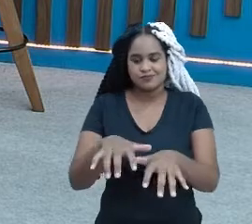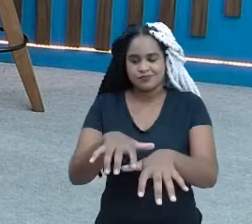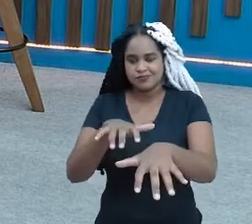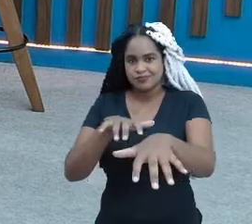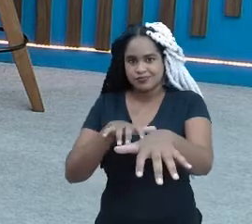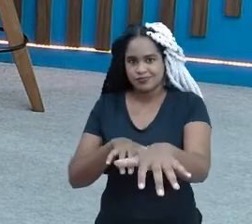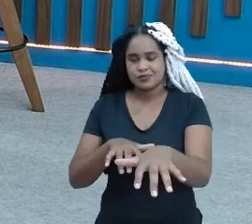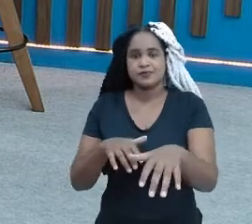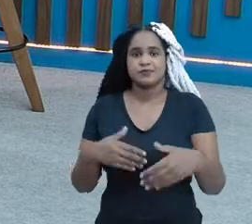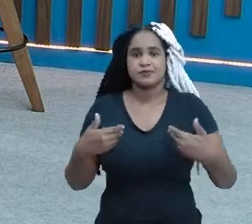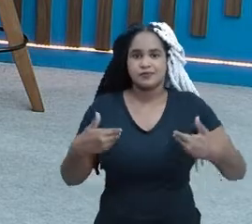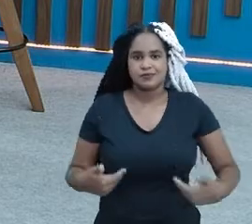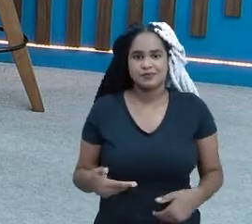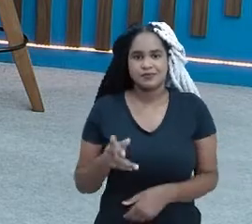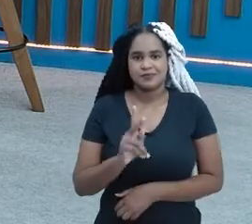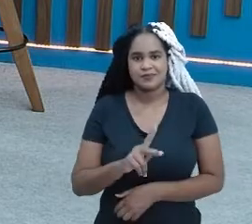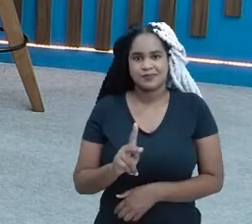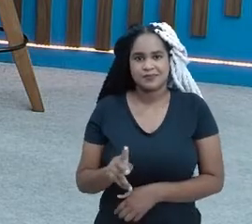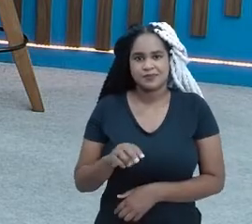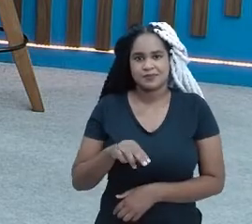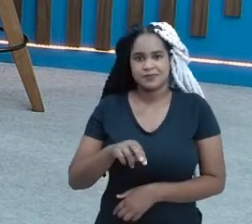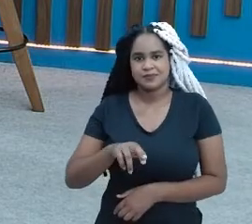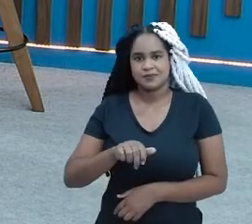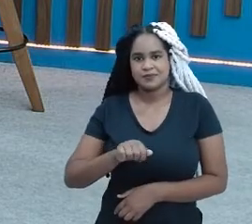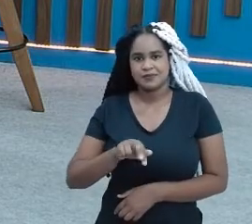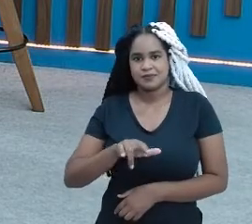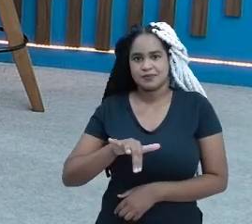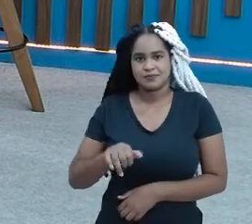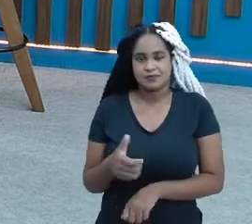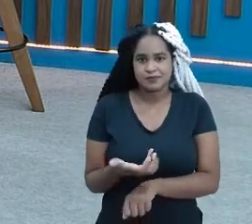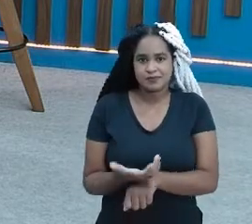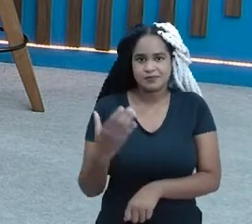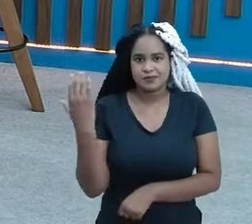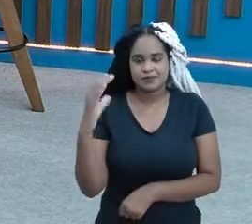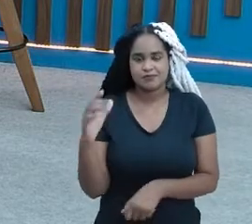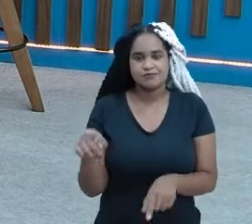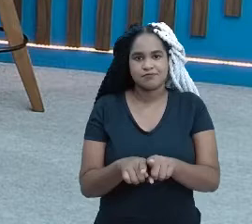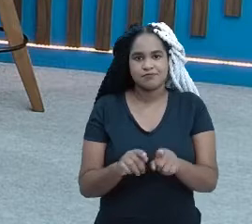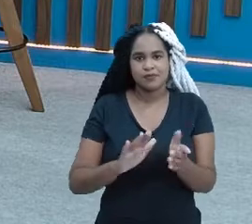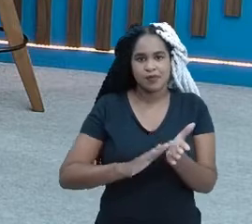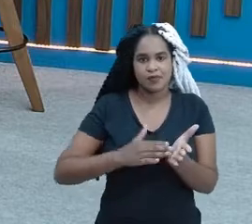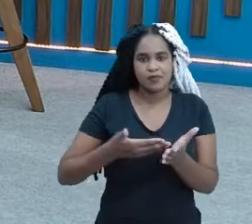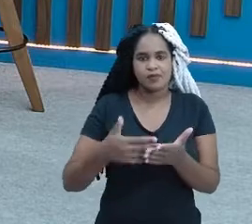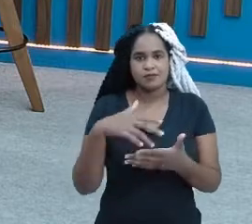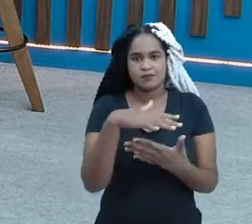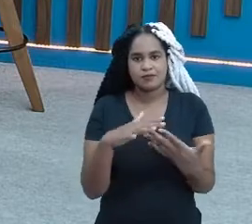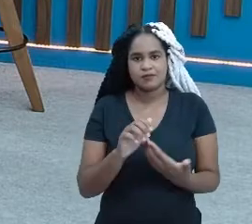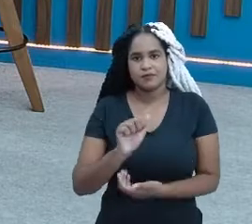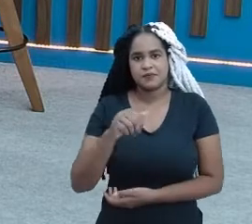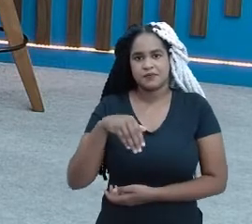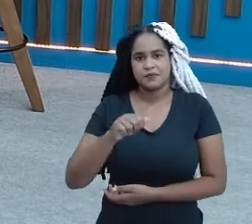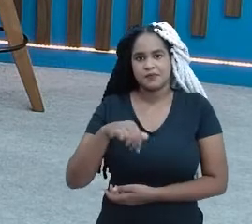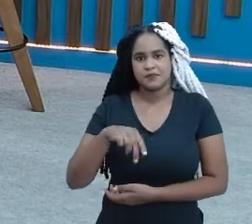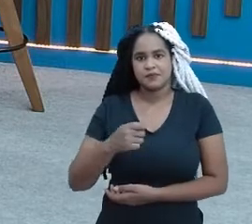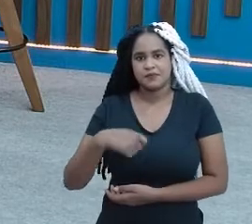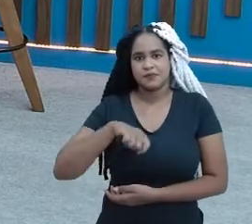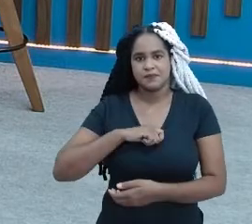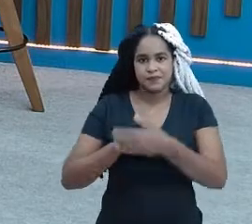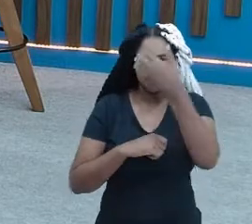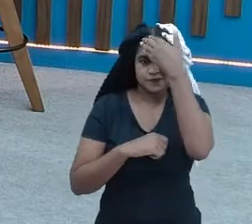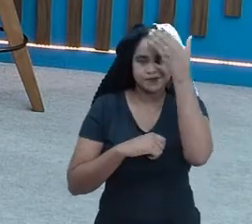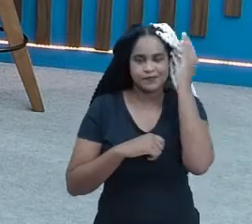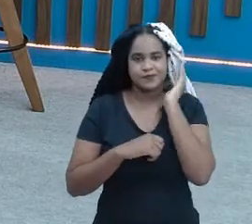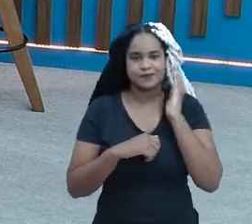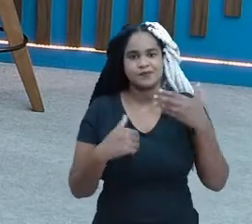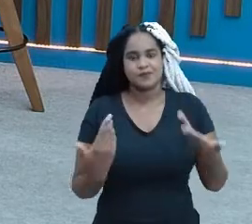Maria Carolina. Estamos aqui na disciplina de Ciências. Também temos a intérprete de Libras, Amanda, com a gente, tá? Então,